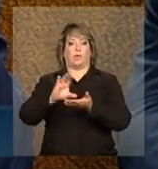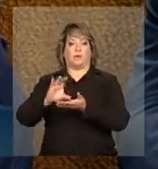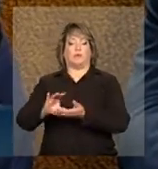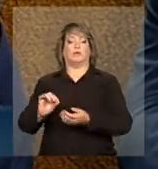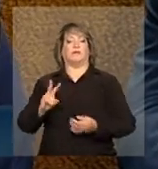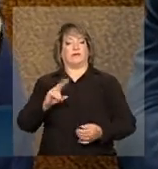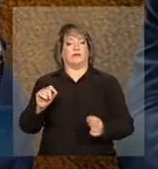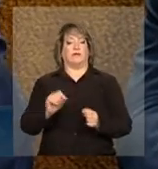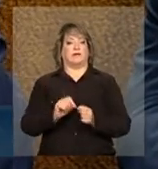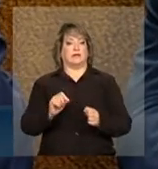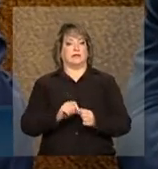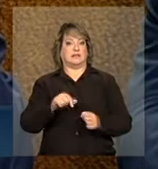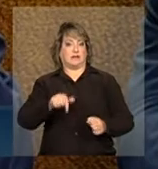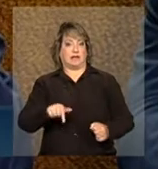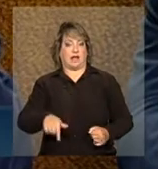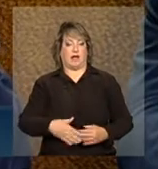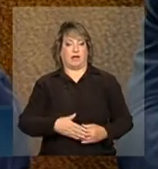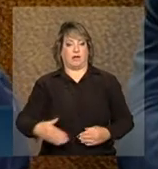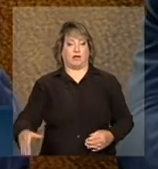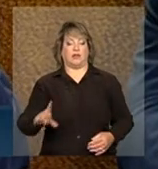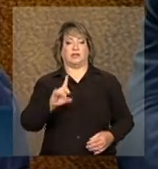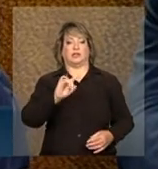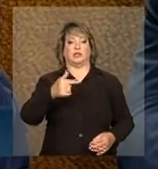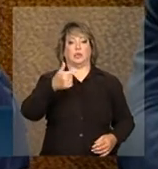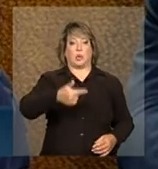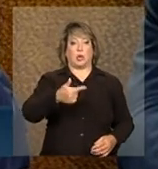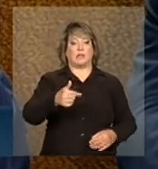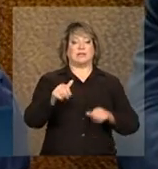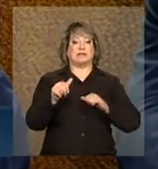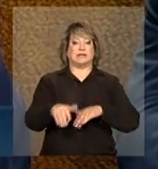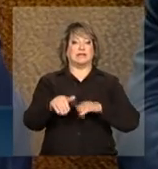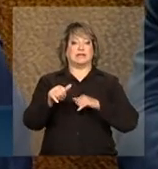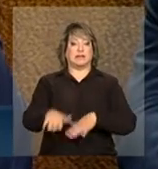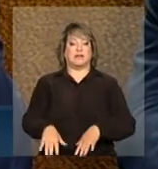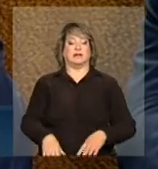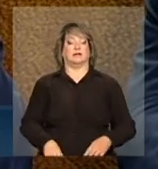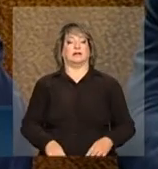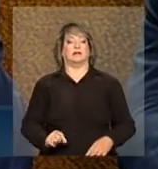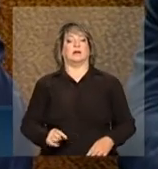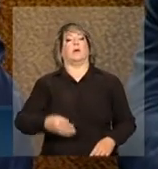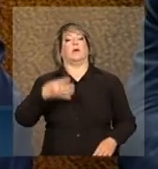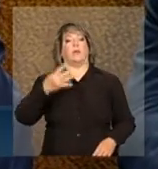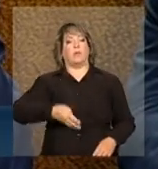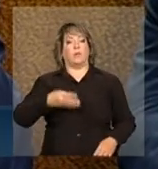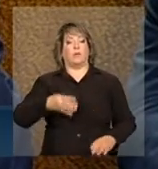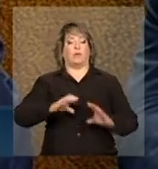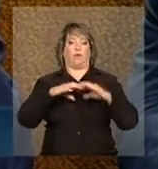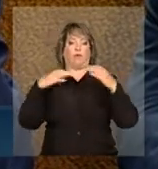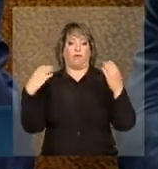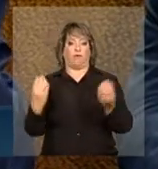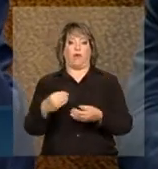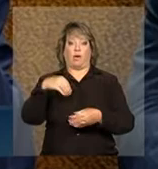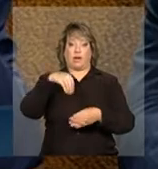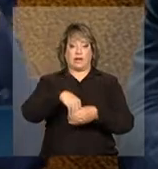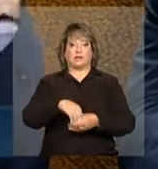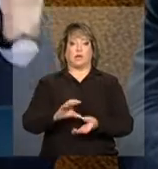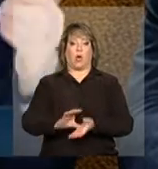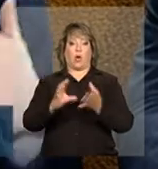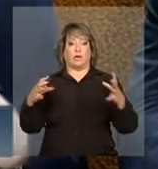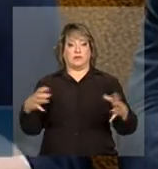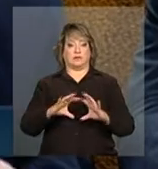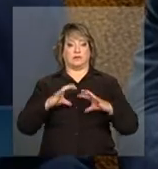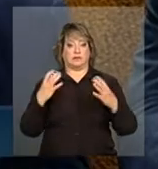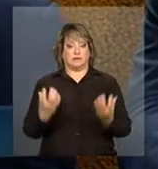realizar, inclusive, agora, no dia 2 de setembro, né, um quarto Fórum Interconselhos, onde a gente apresentará um